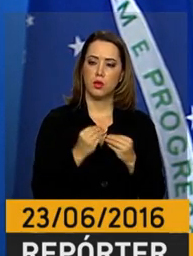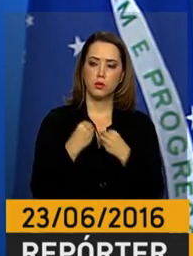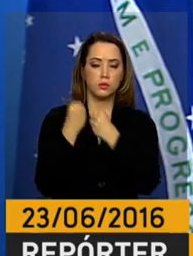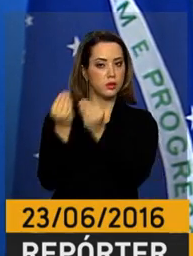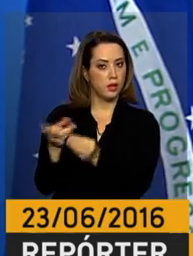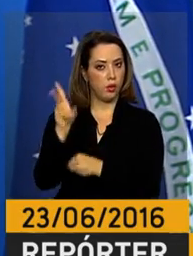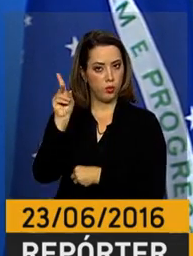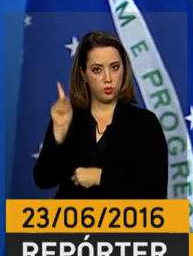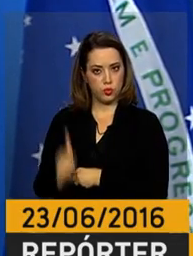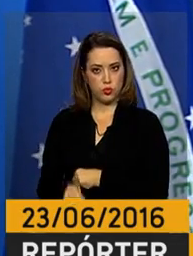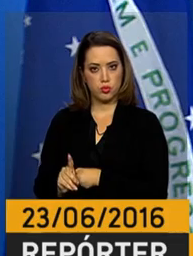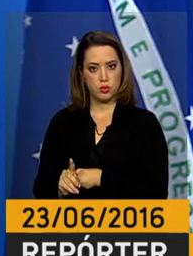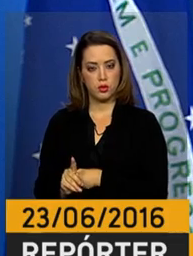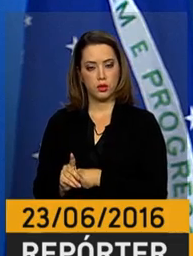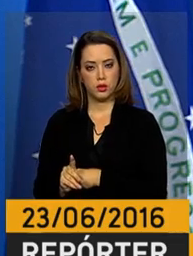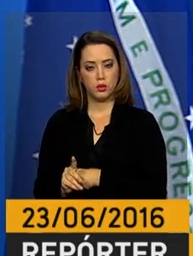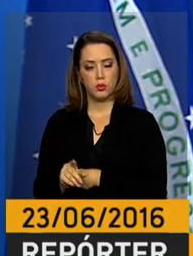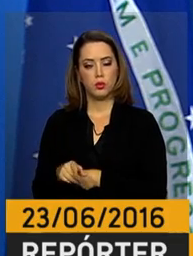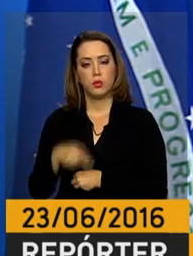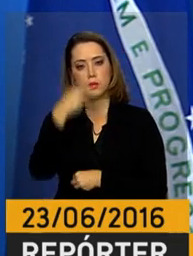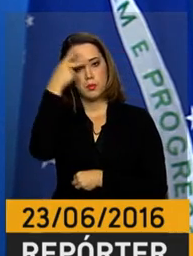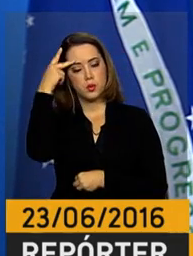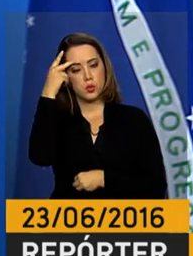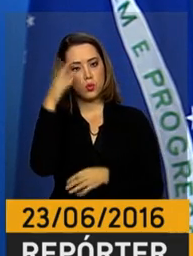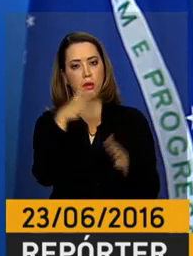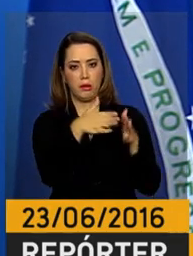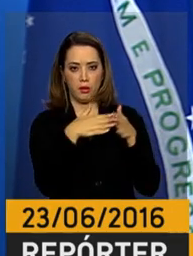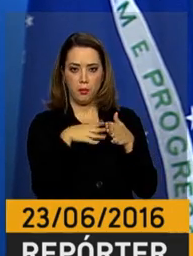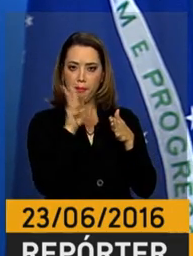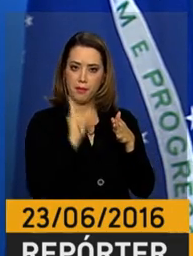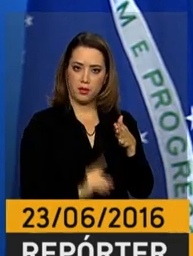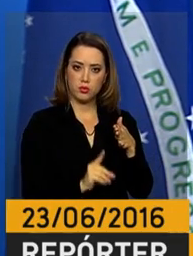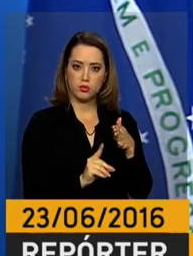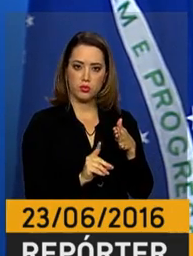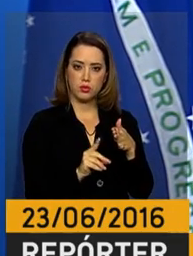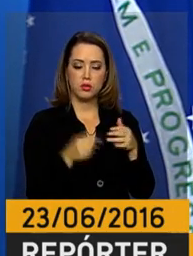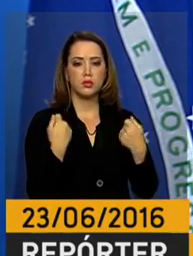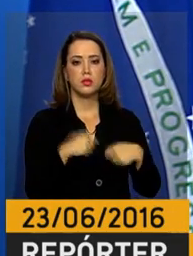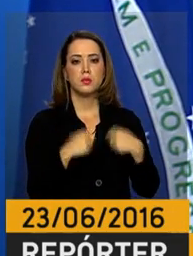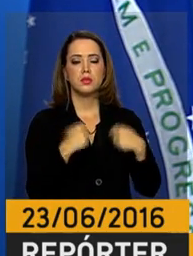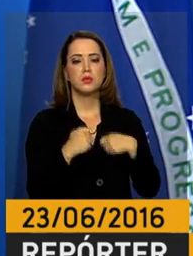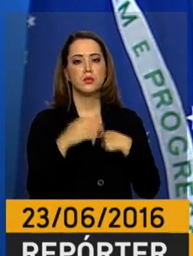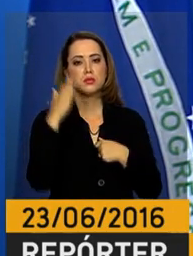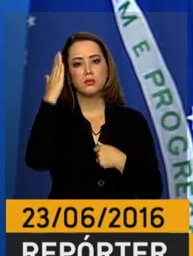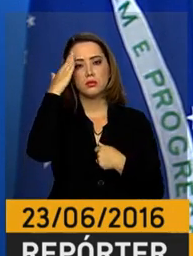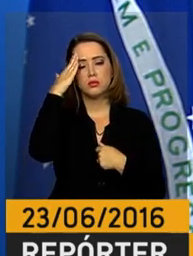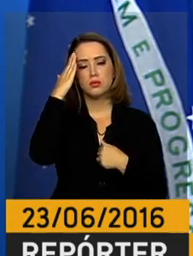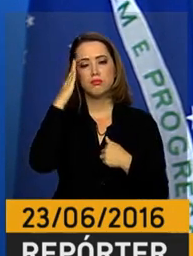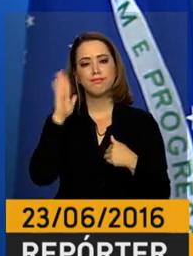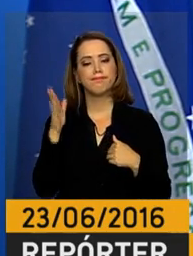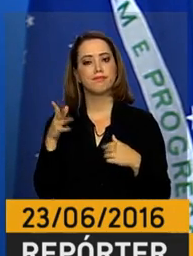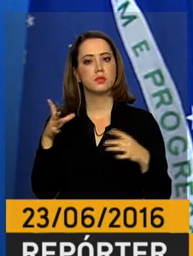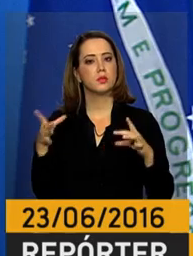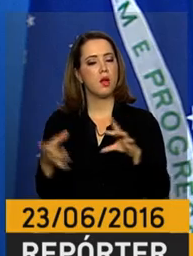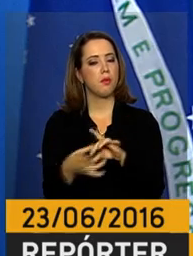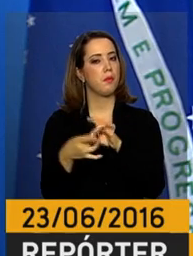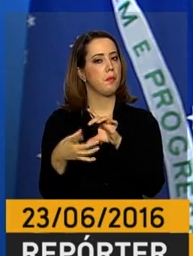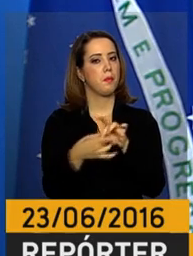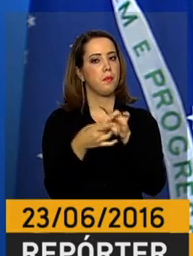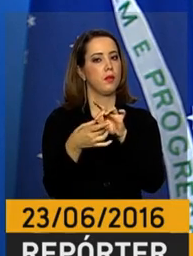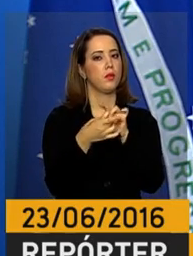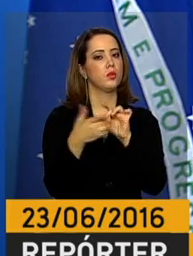injunção vai depender em muitos casos da vinculação de terceiros a essa especial